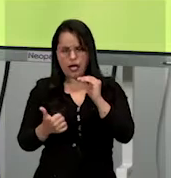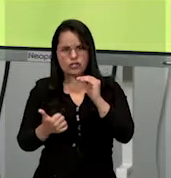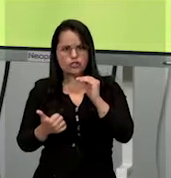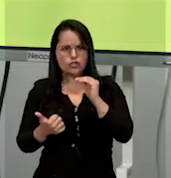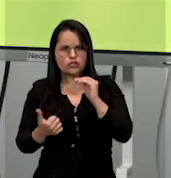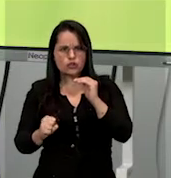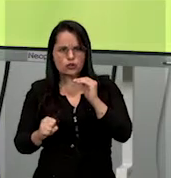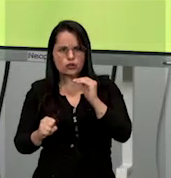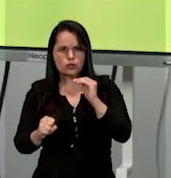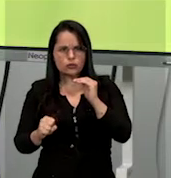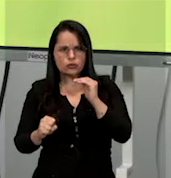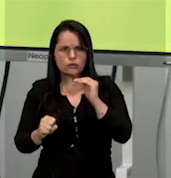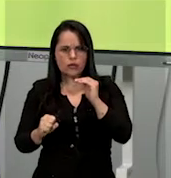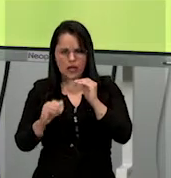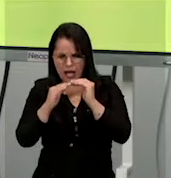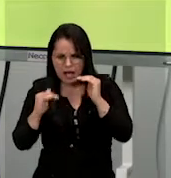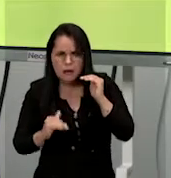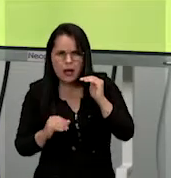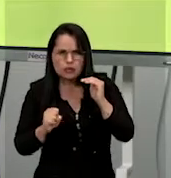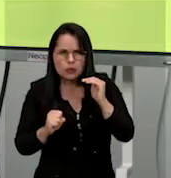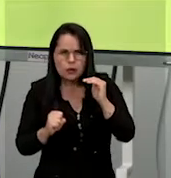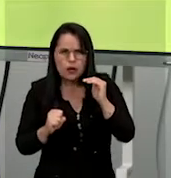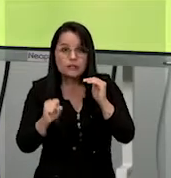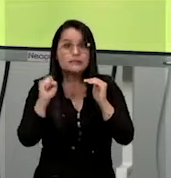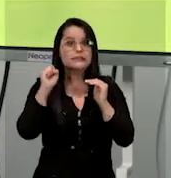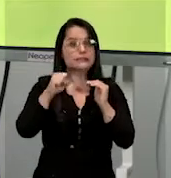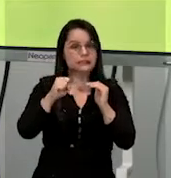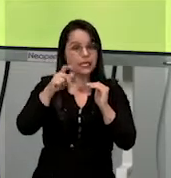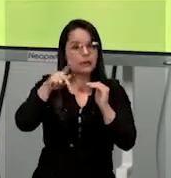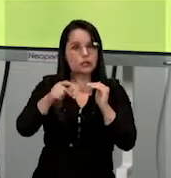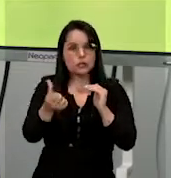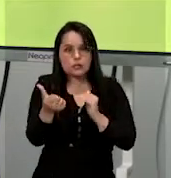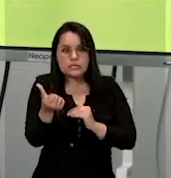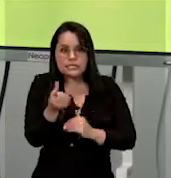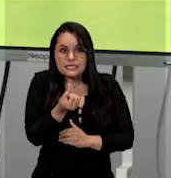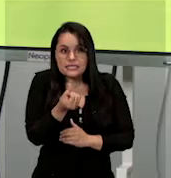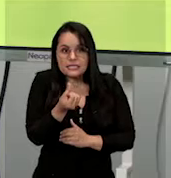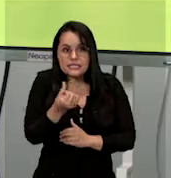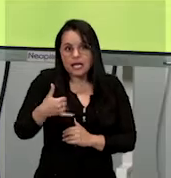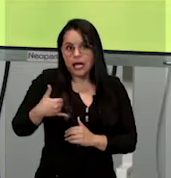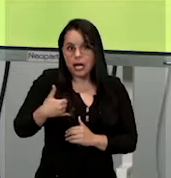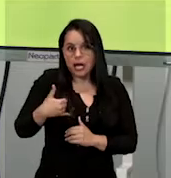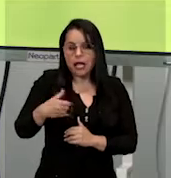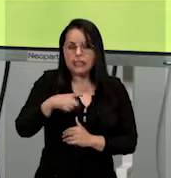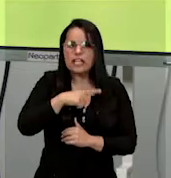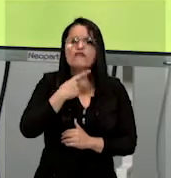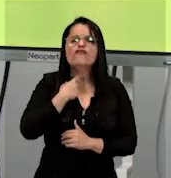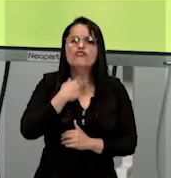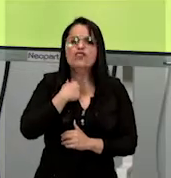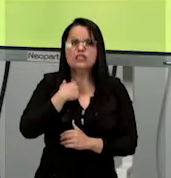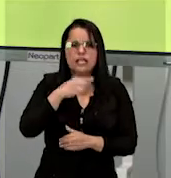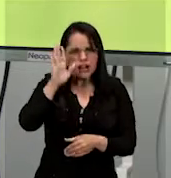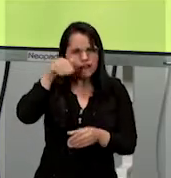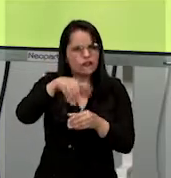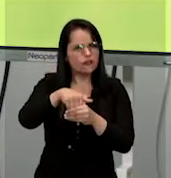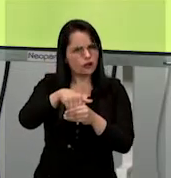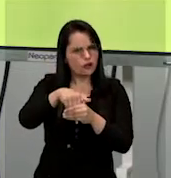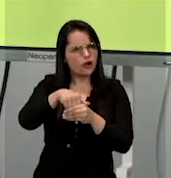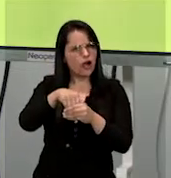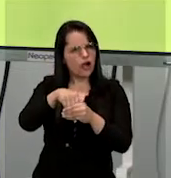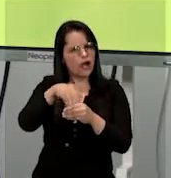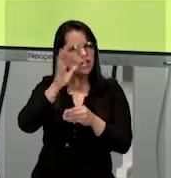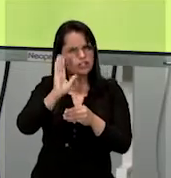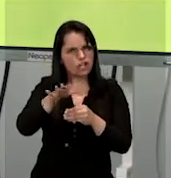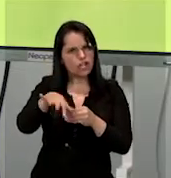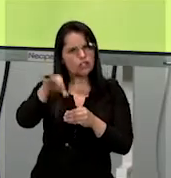abaixo de 18? Pode sim. A pessoa com 16 anos, se ela tiver vontade de participar da vida política e